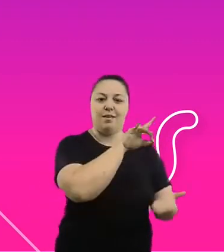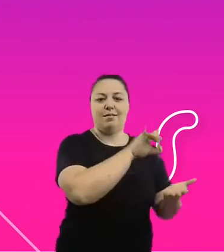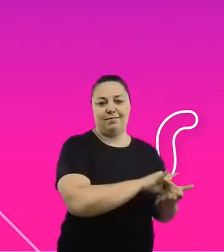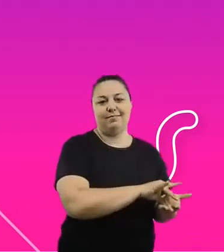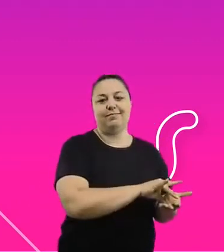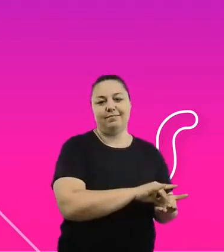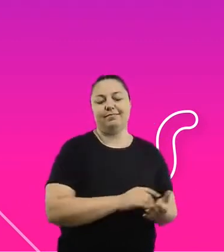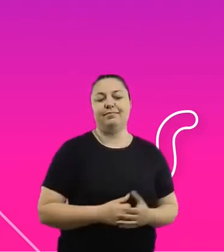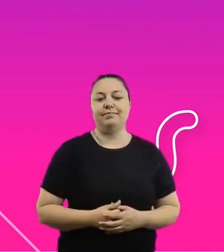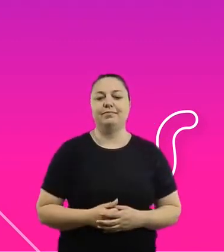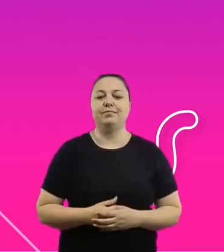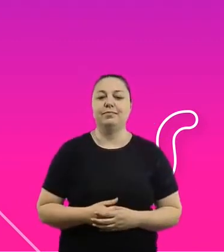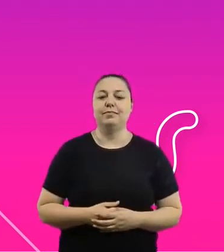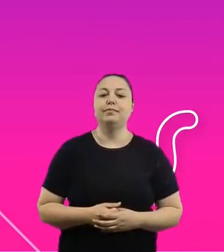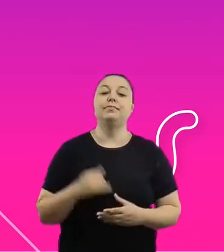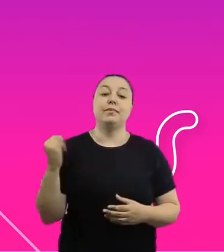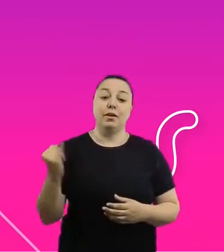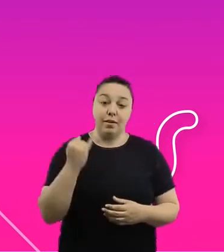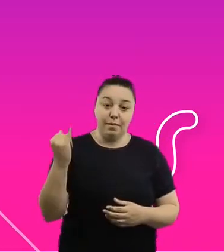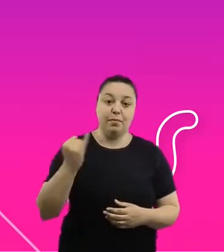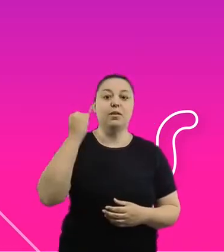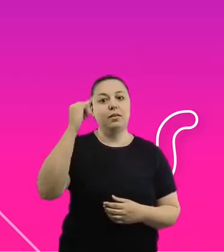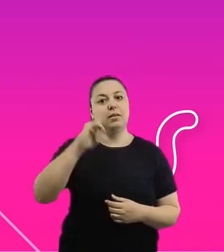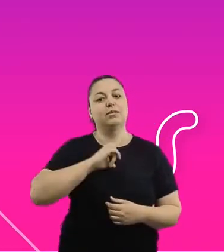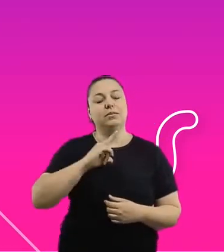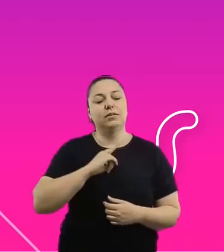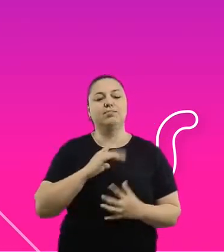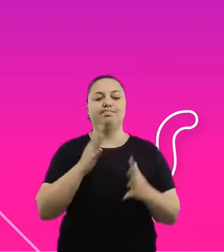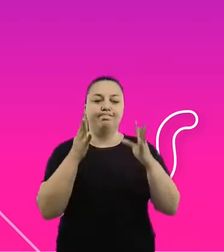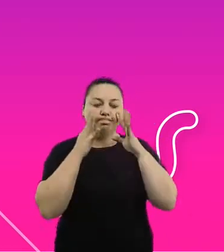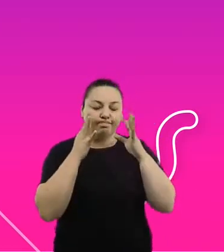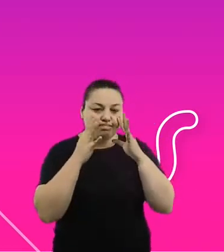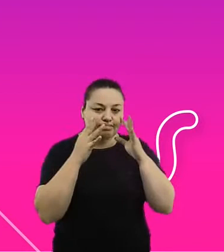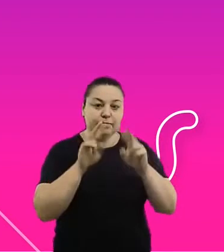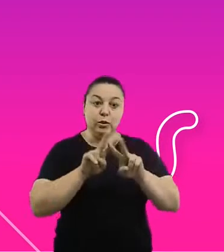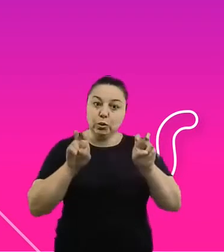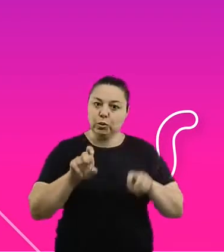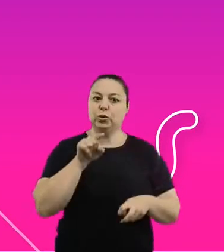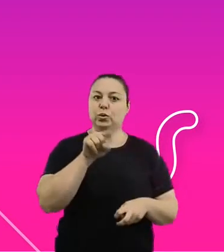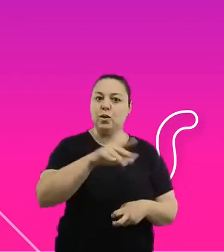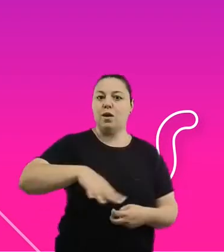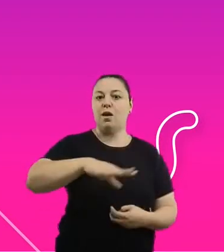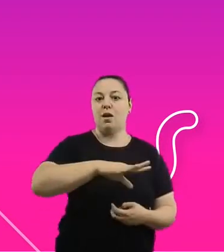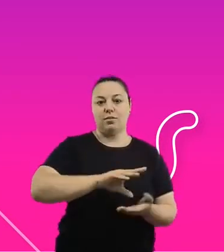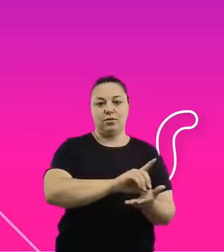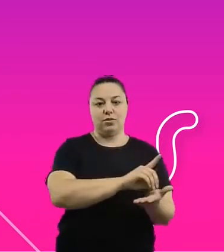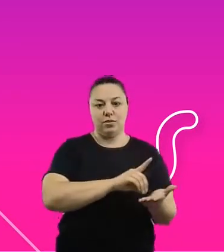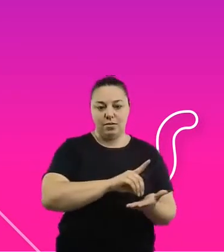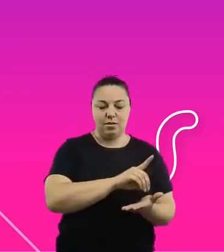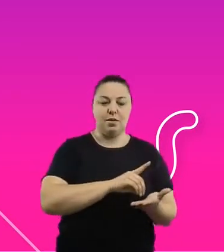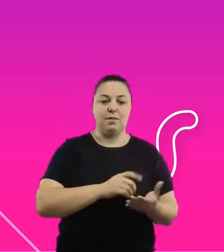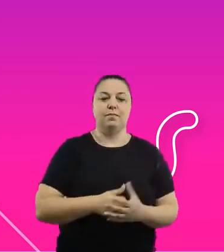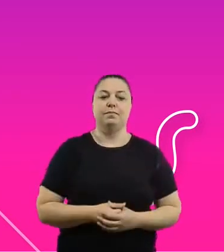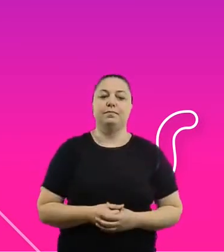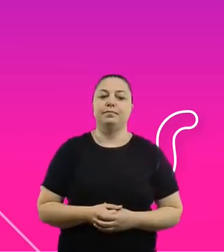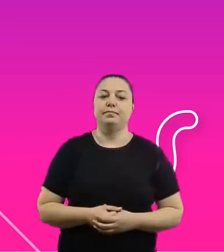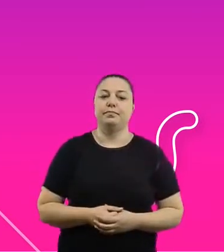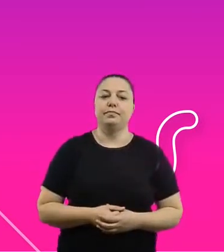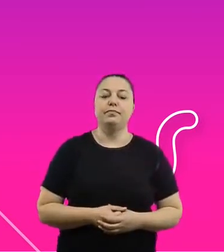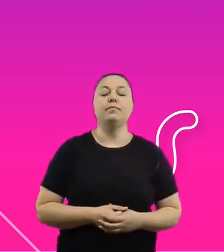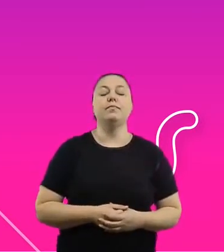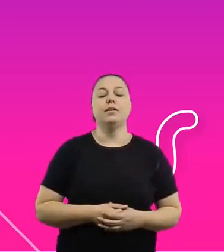ter bastante atenção aí no ambiente digital. E aí vem 5 grandes tendências tecnológicas que